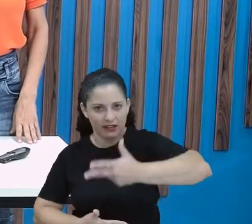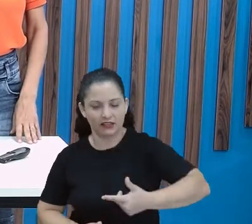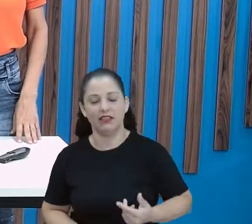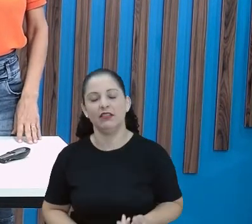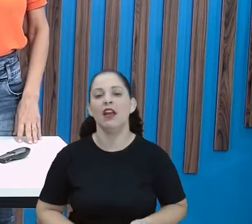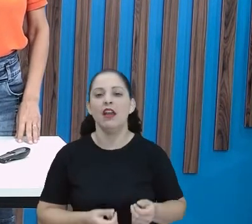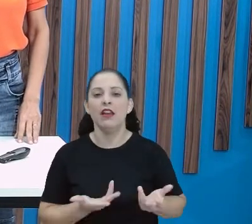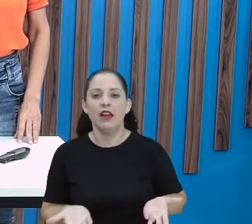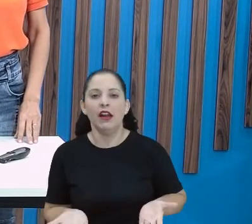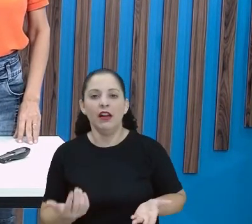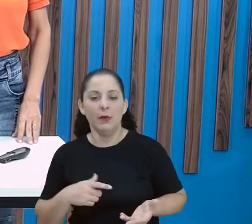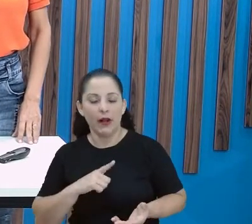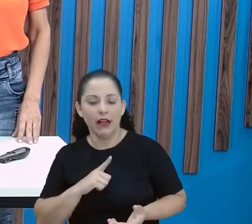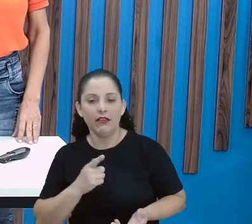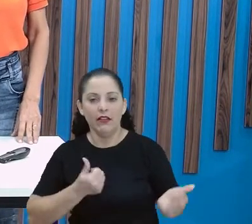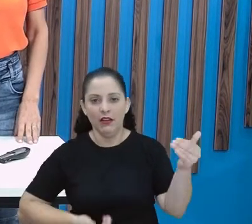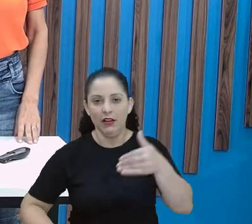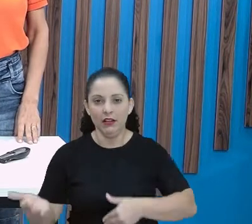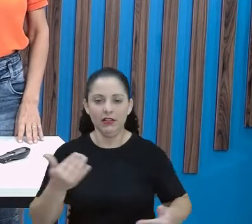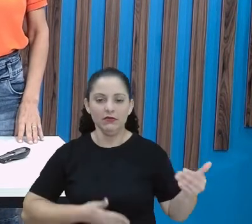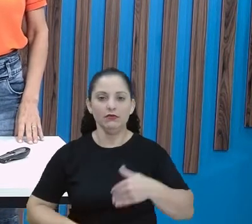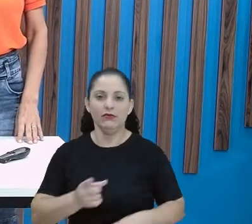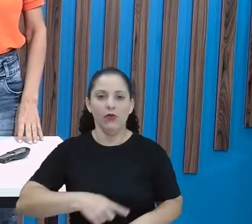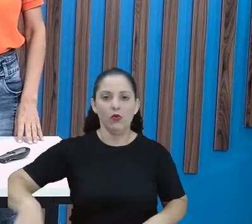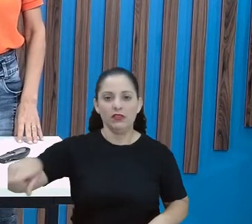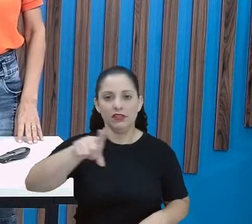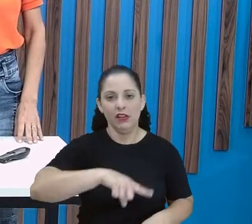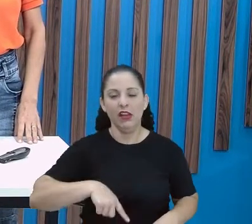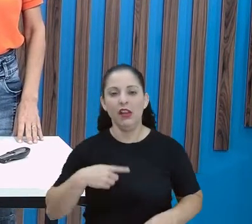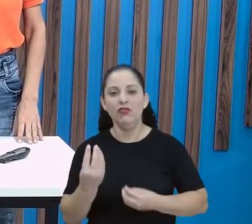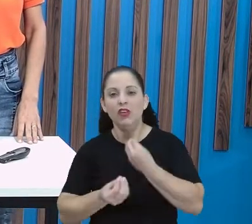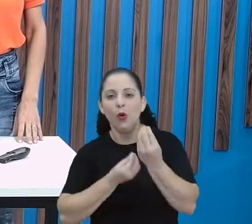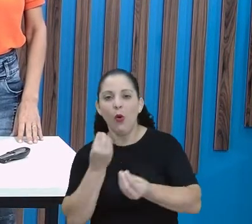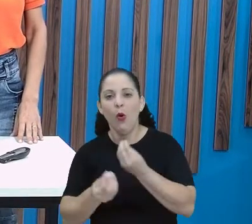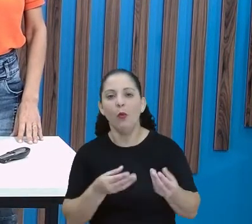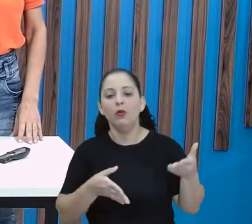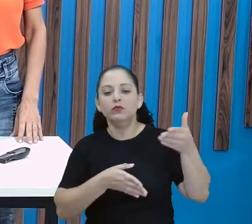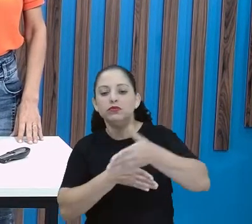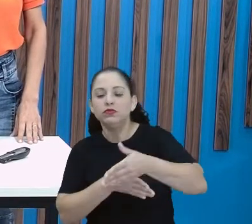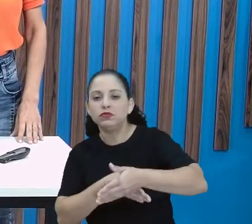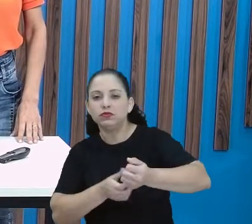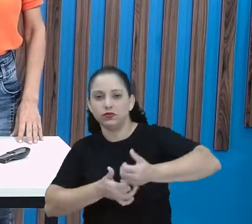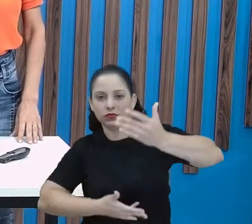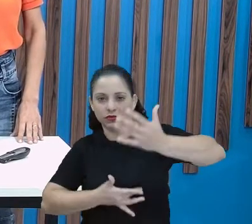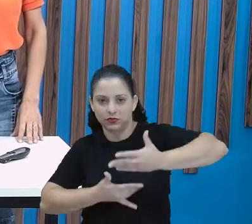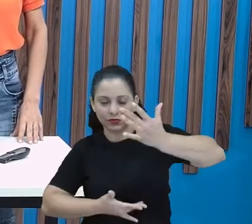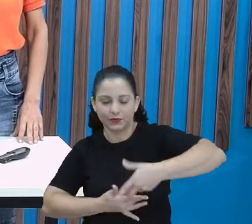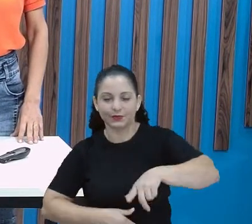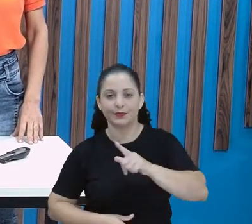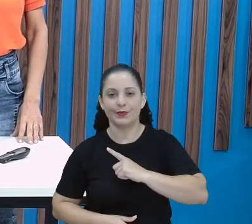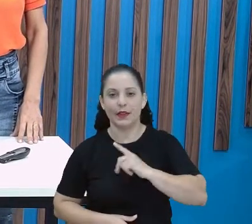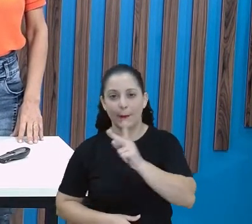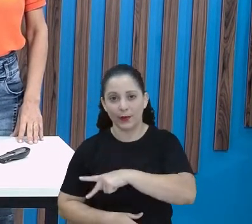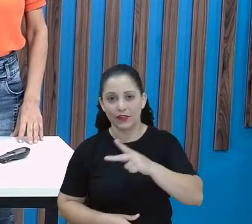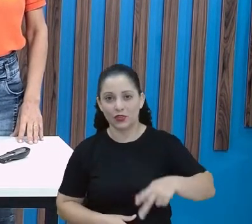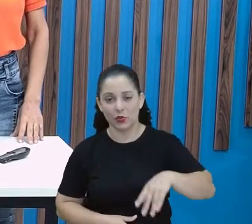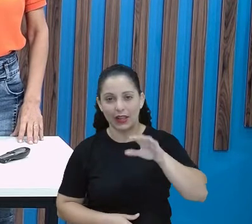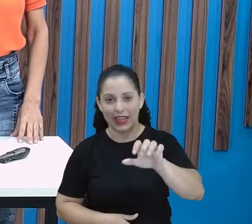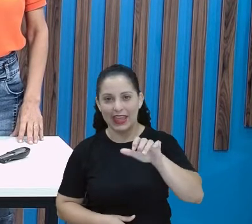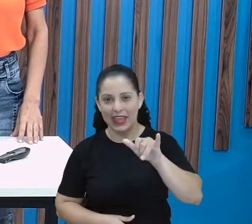também a participação de vocês, como é que está a movimentação, aí no chat está a professora Eli